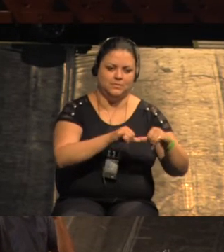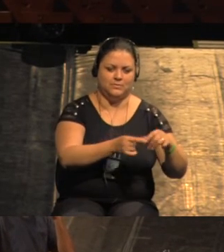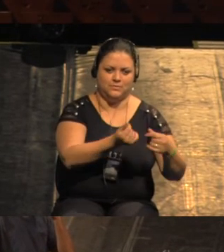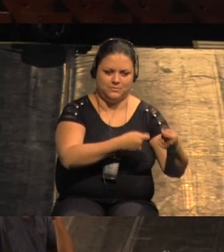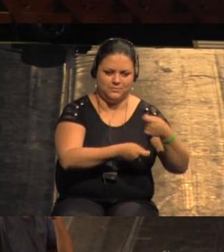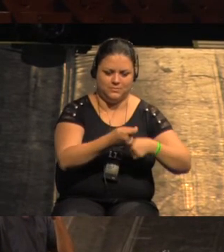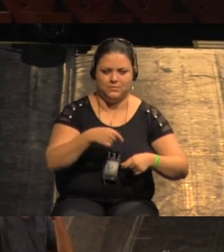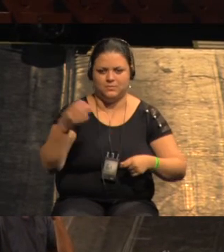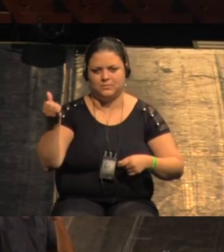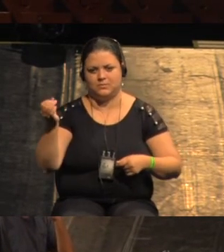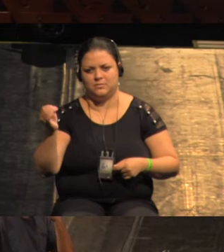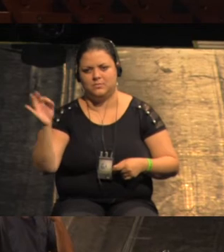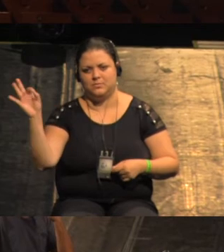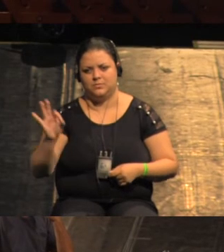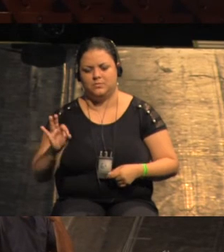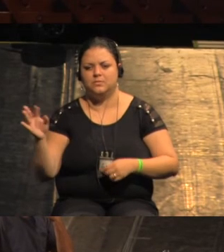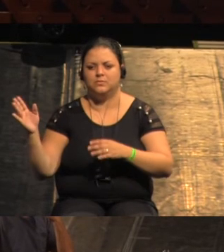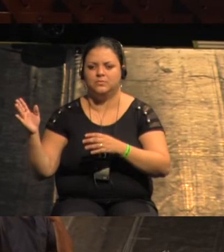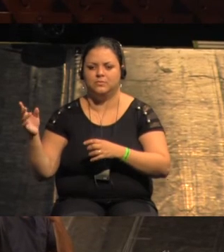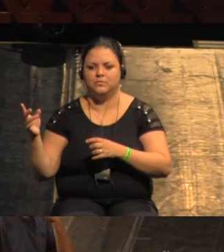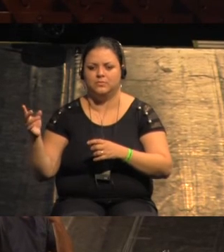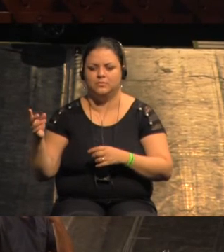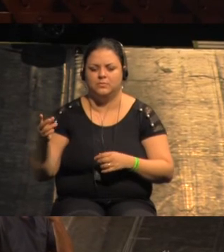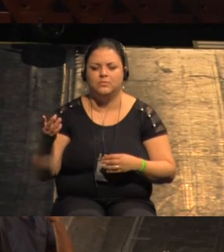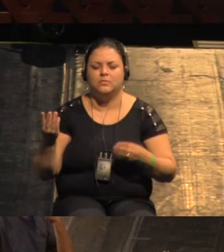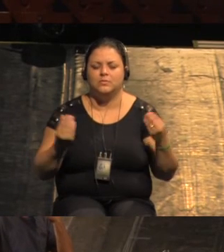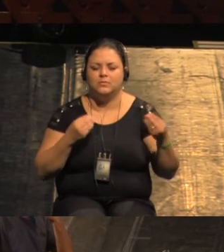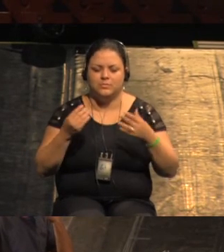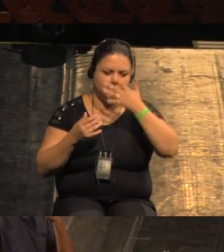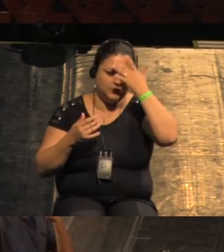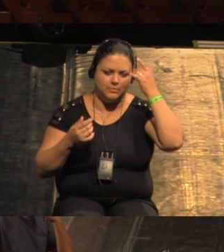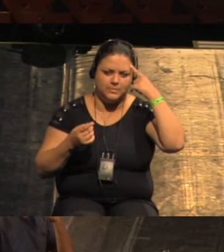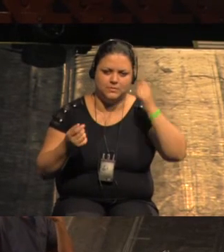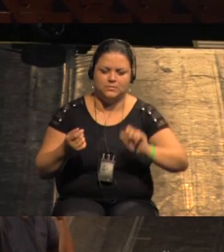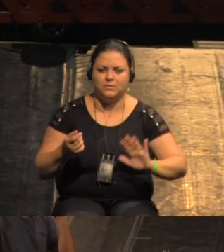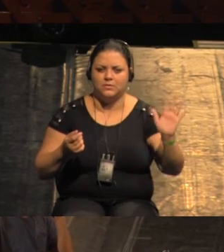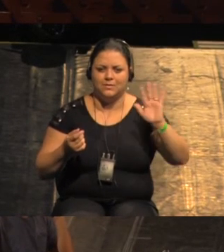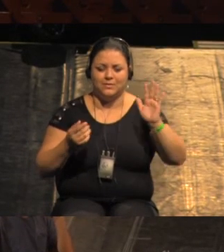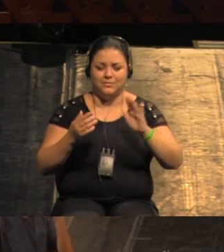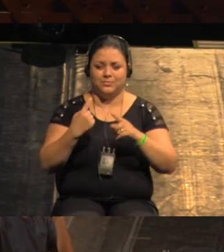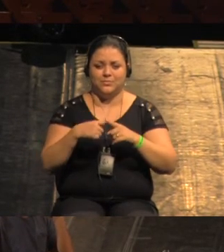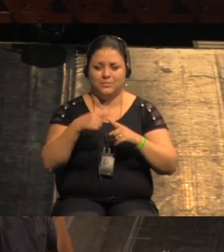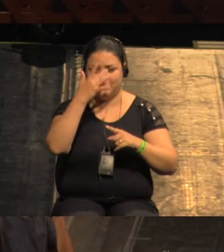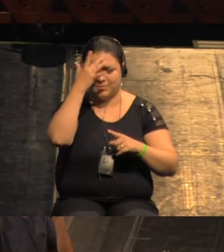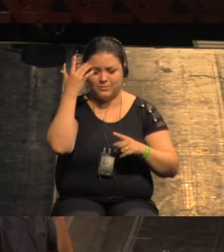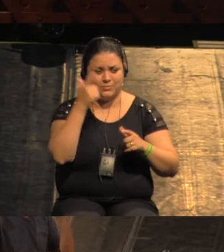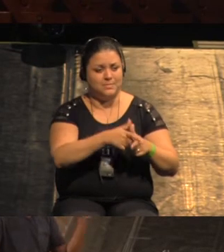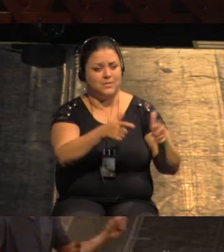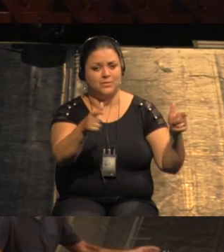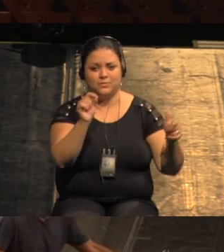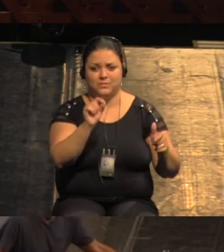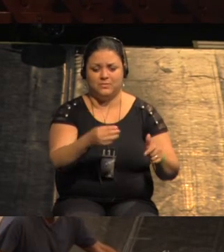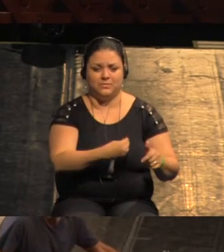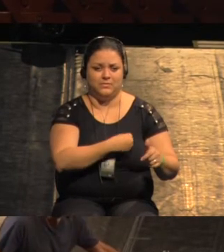mercado, muita gente diz, isso é muito elevado, porque a população de baixa renda vai ser